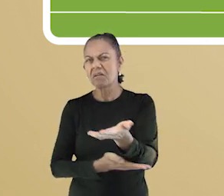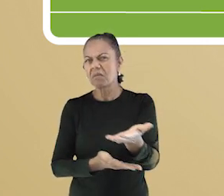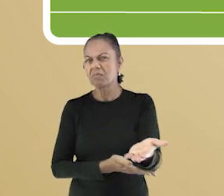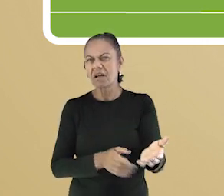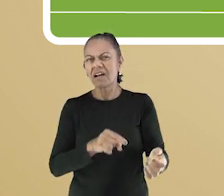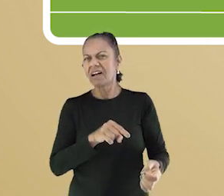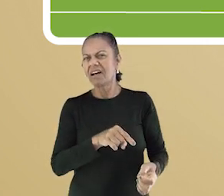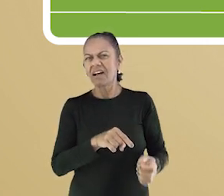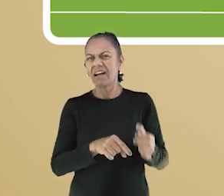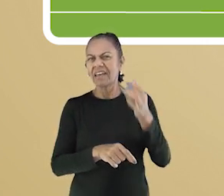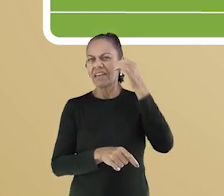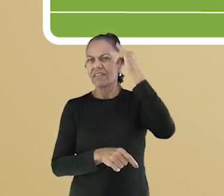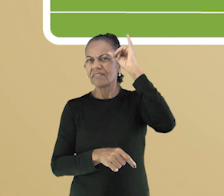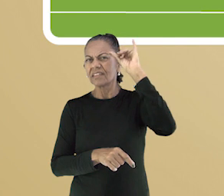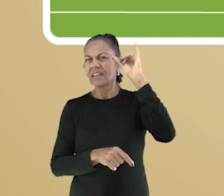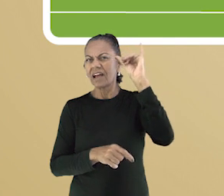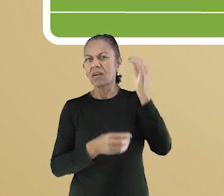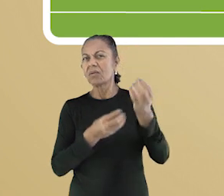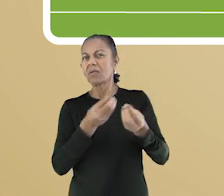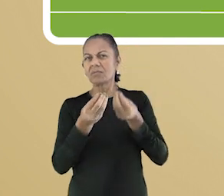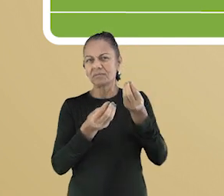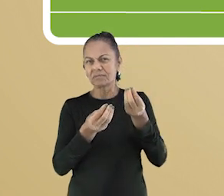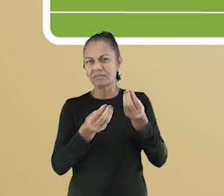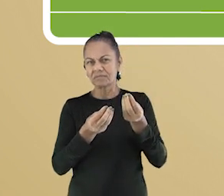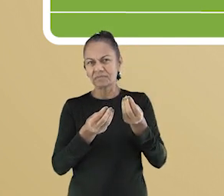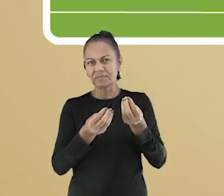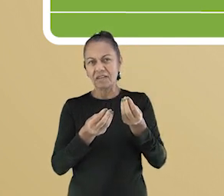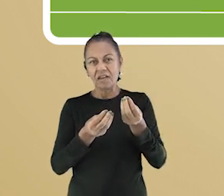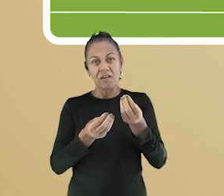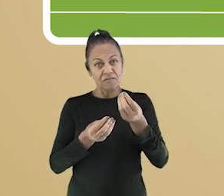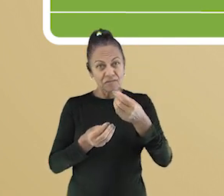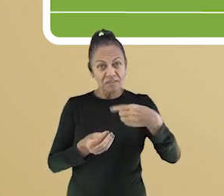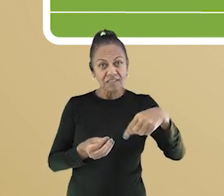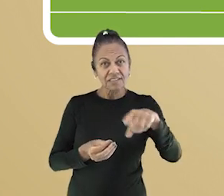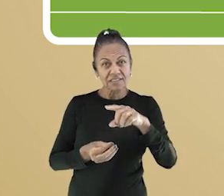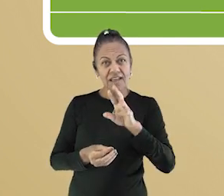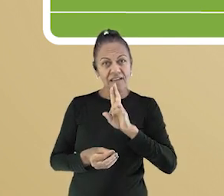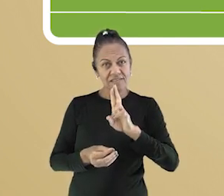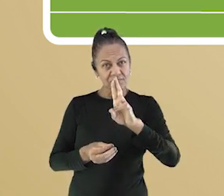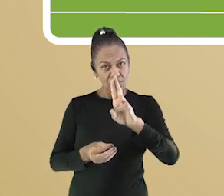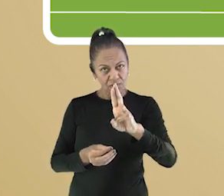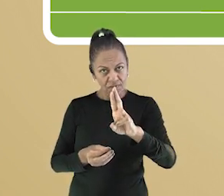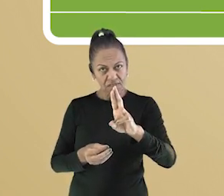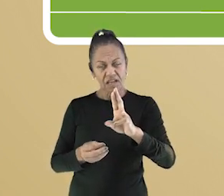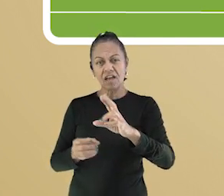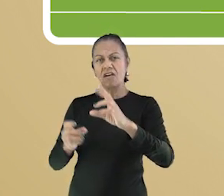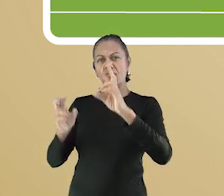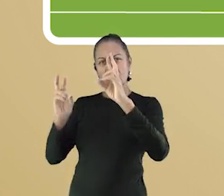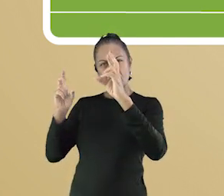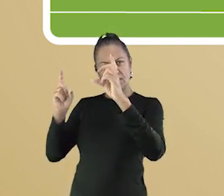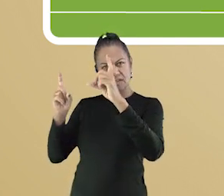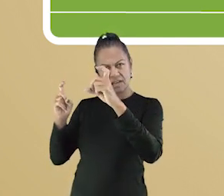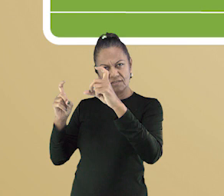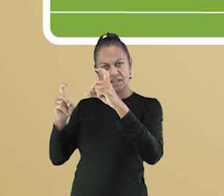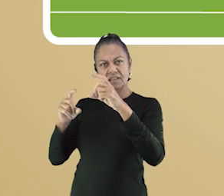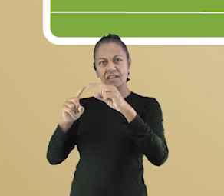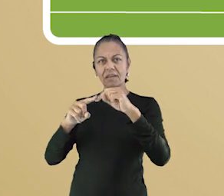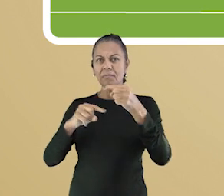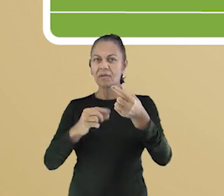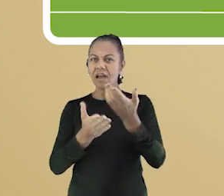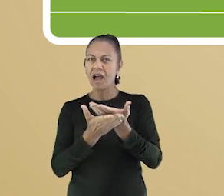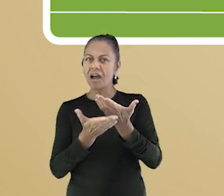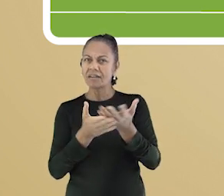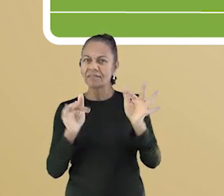encontra a mata? Eu darei um tempo para que você escreva. Depois que você fizer isso, você pode fotografar sua resposta e nos enviar ao fim da